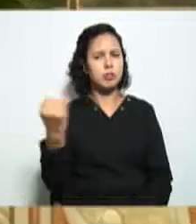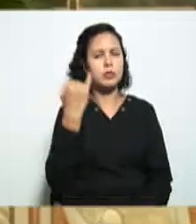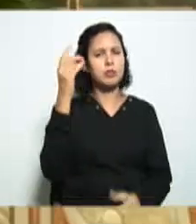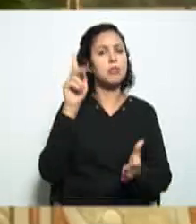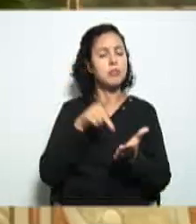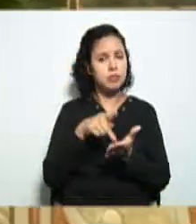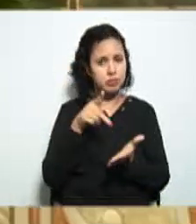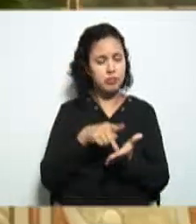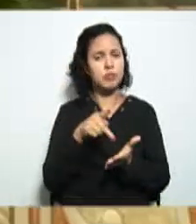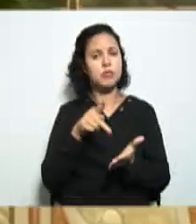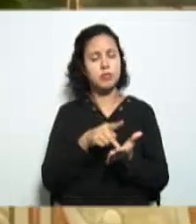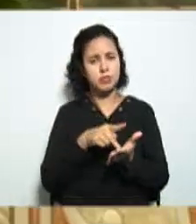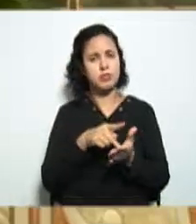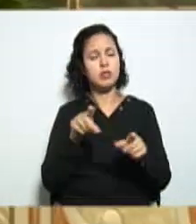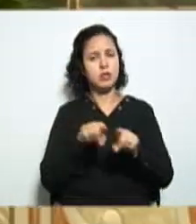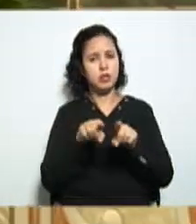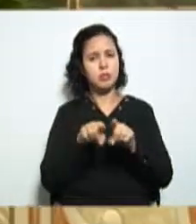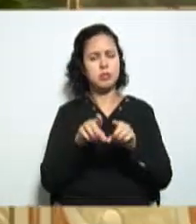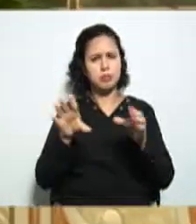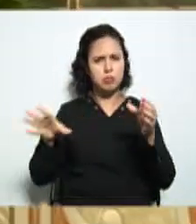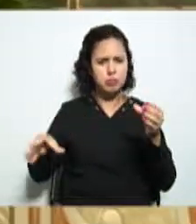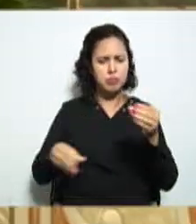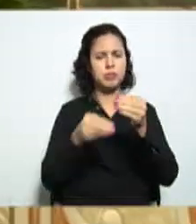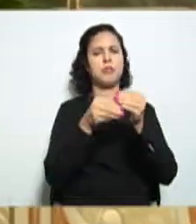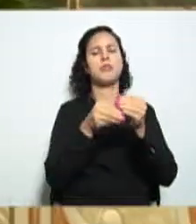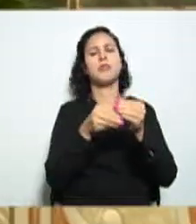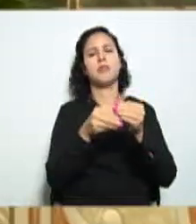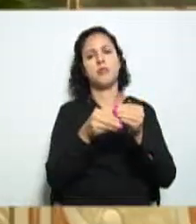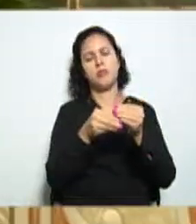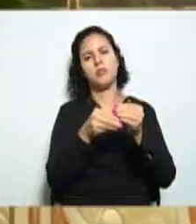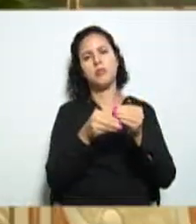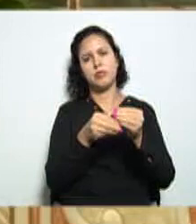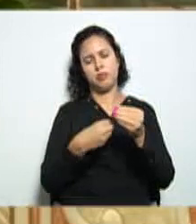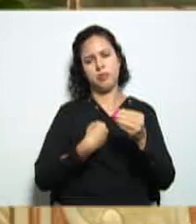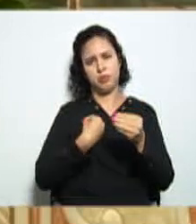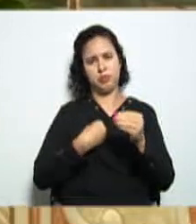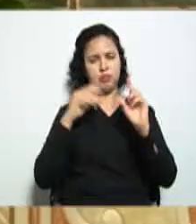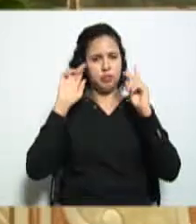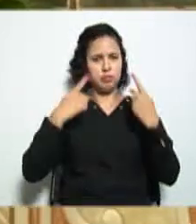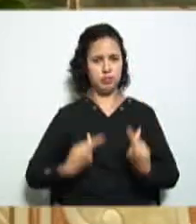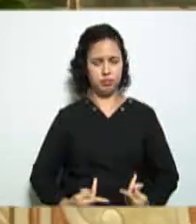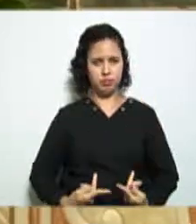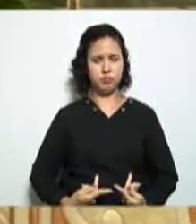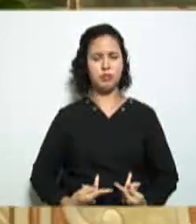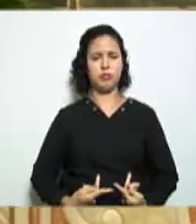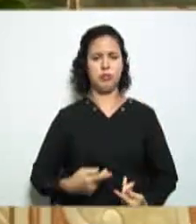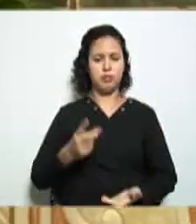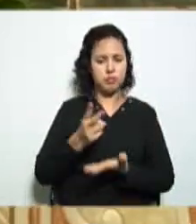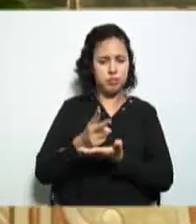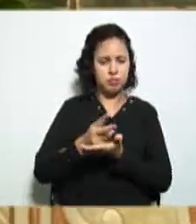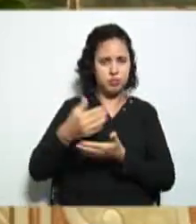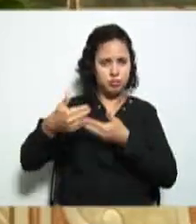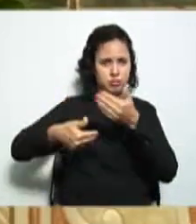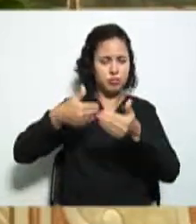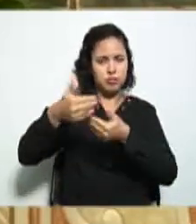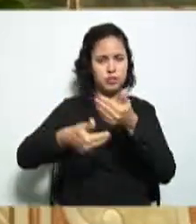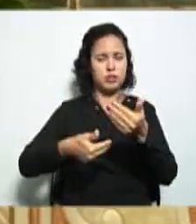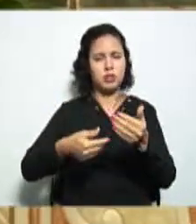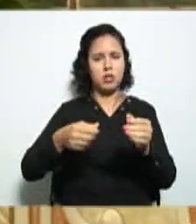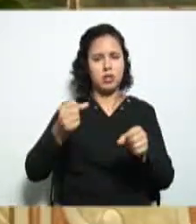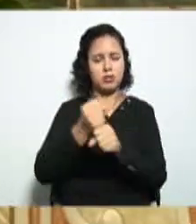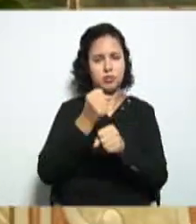verdadeiros, inclusive que justificaram a sobrevivência da humanidade. Não é? É por isso que nós construímos as nossas regras